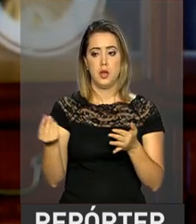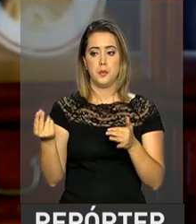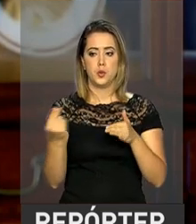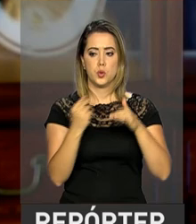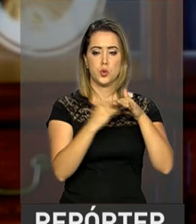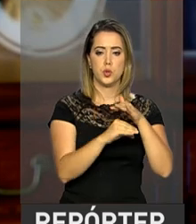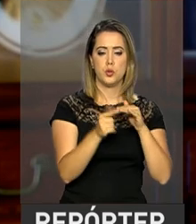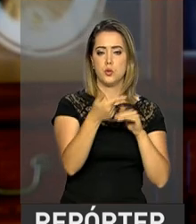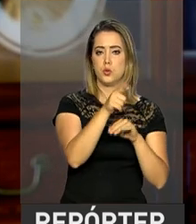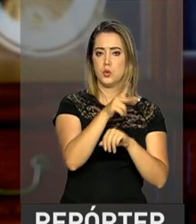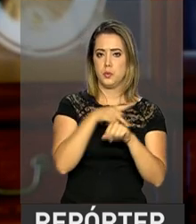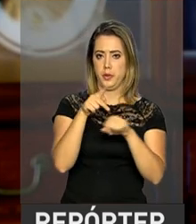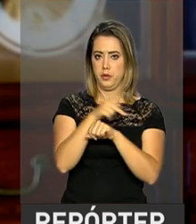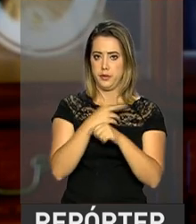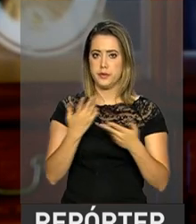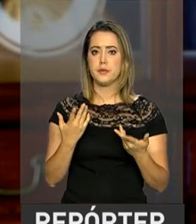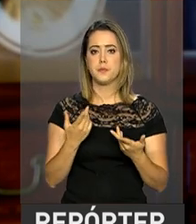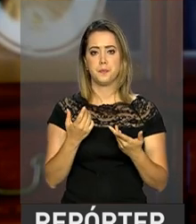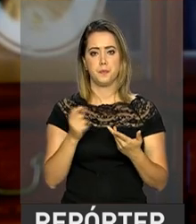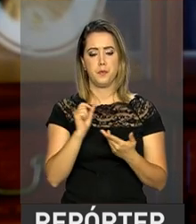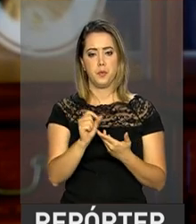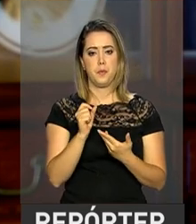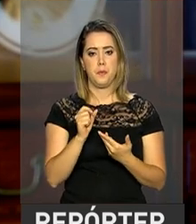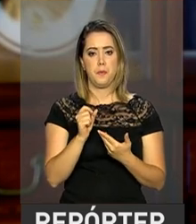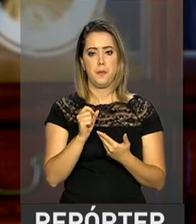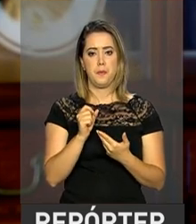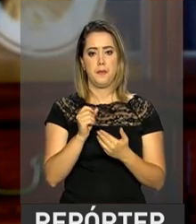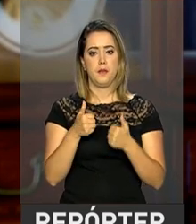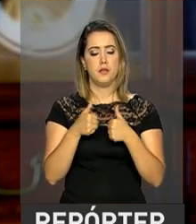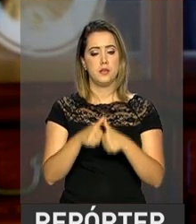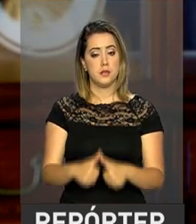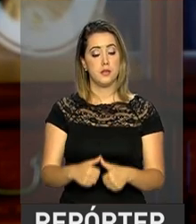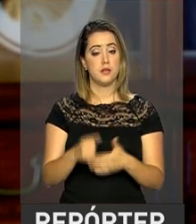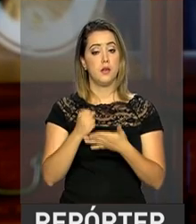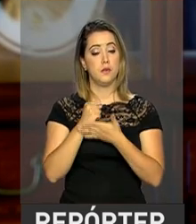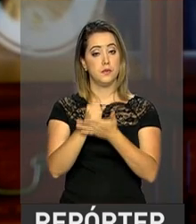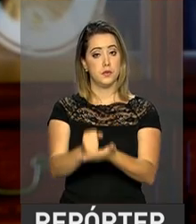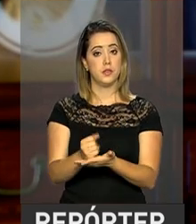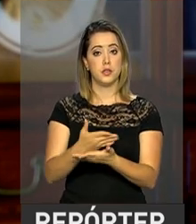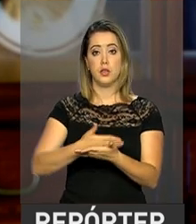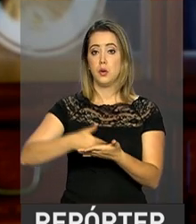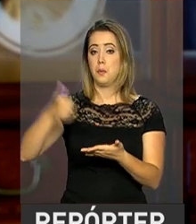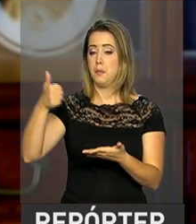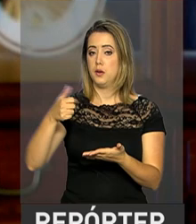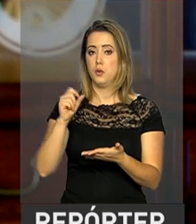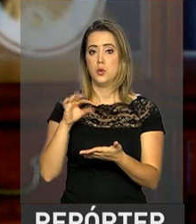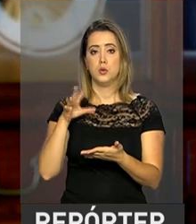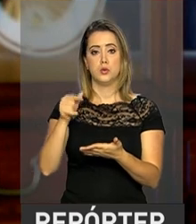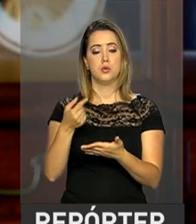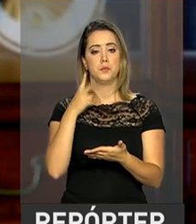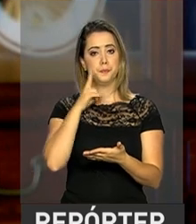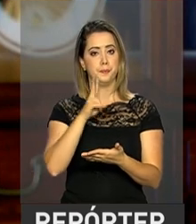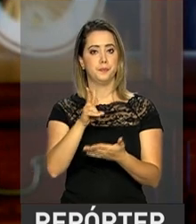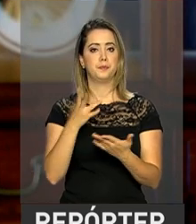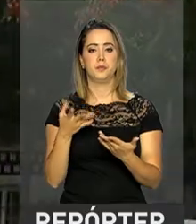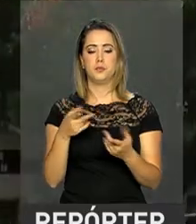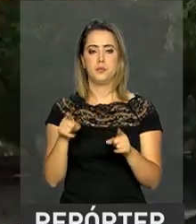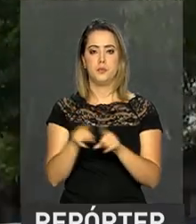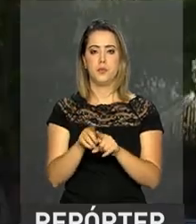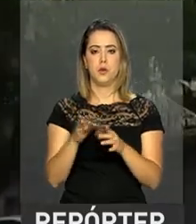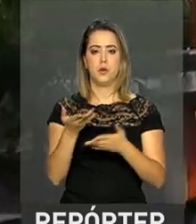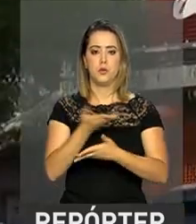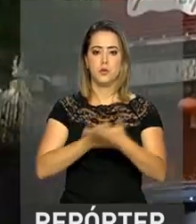investimentos externos, um país que está disposto a melhorar de todos os pontos de vista o